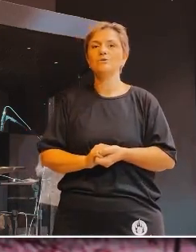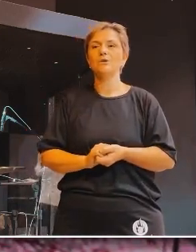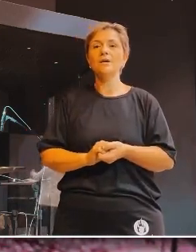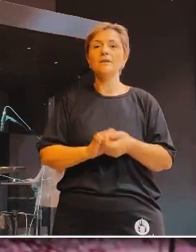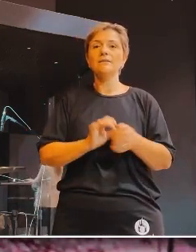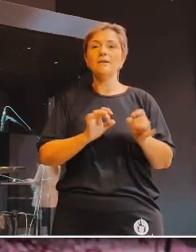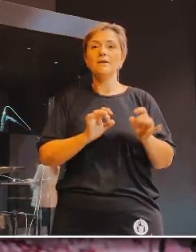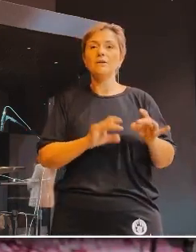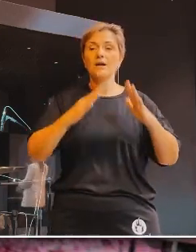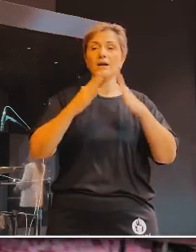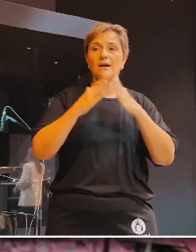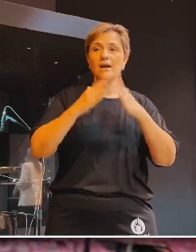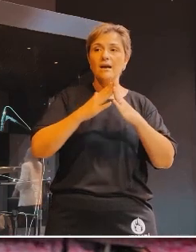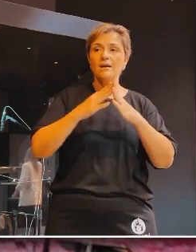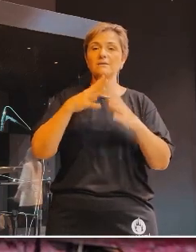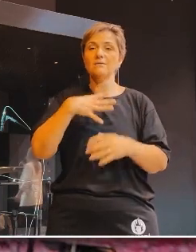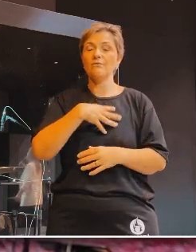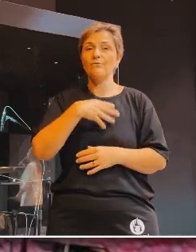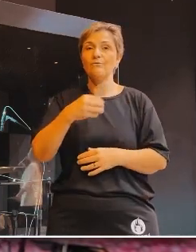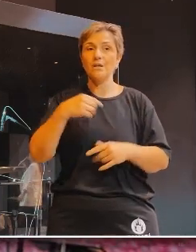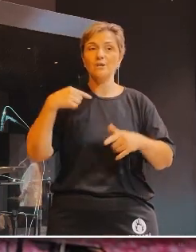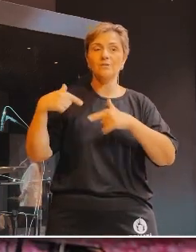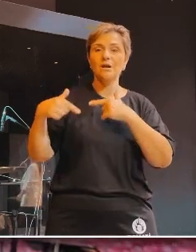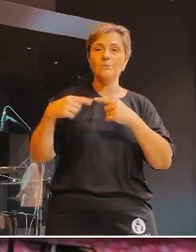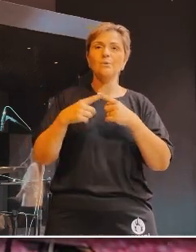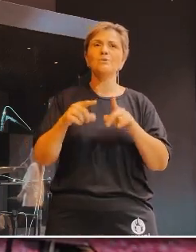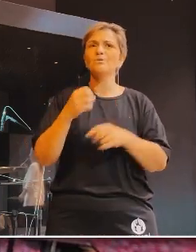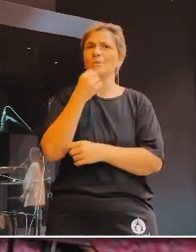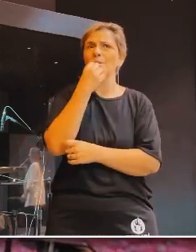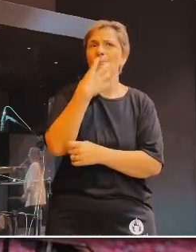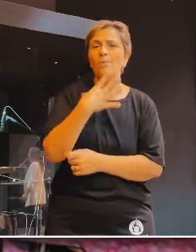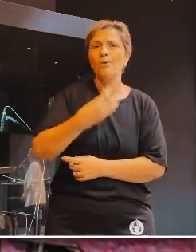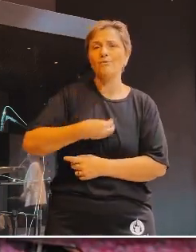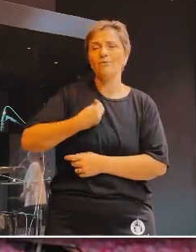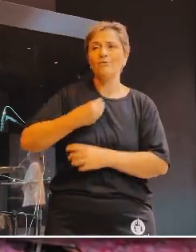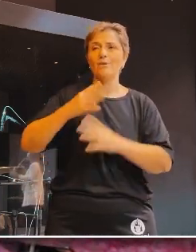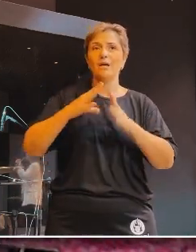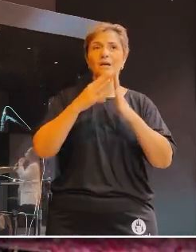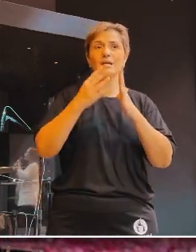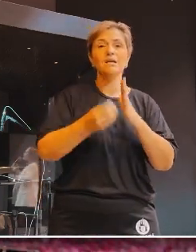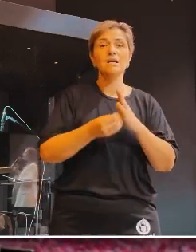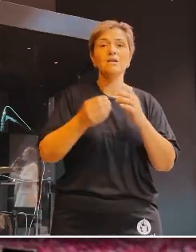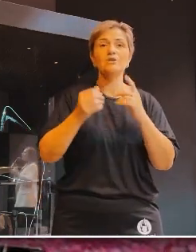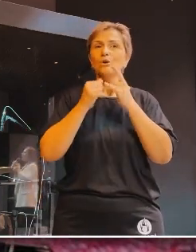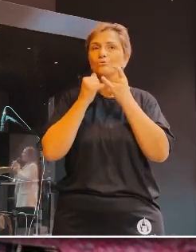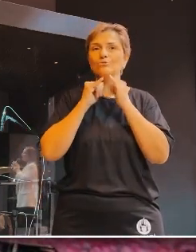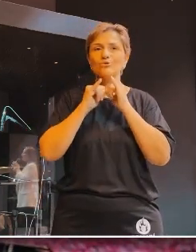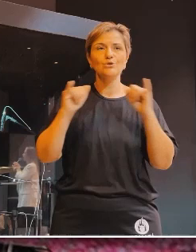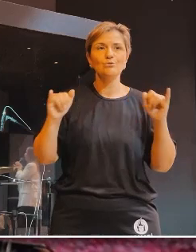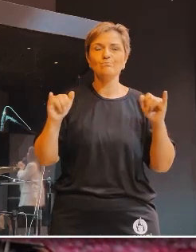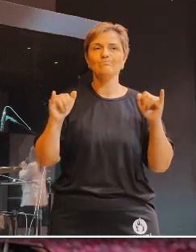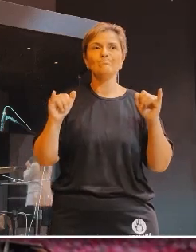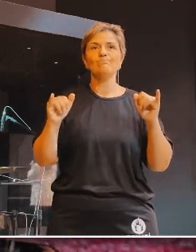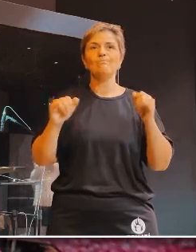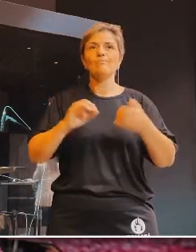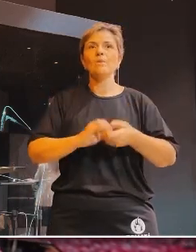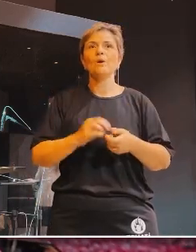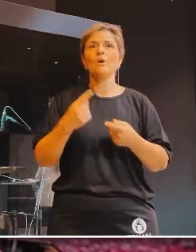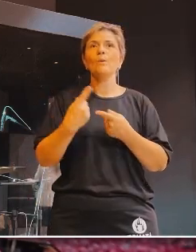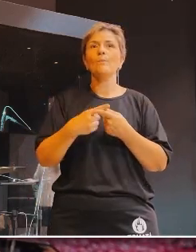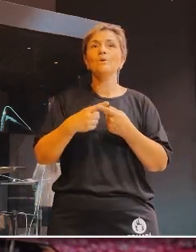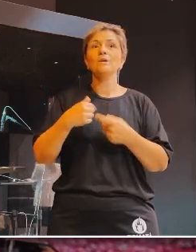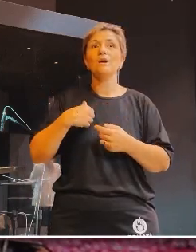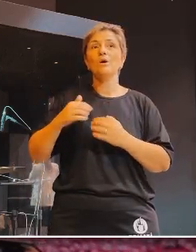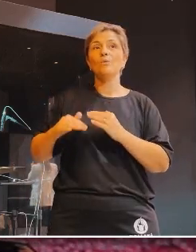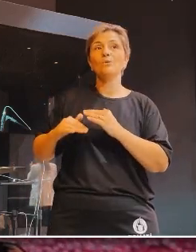filhos, o nosso trabalho. Mas como é bom ser igreja. E eu falo isso de boca cheia, porque eu